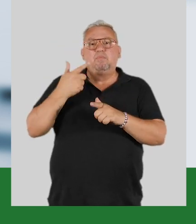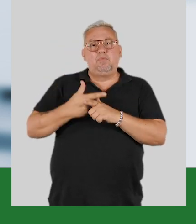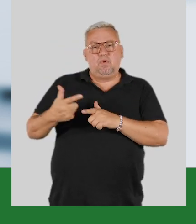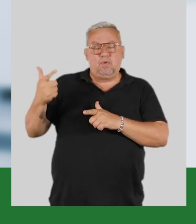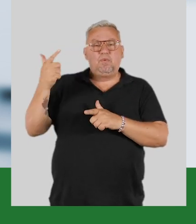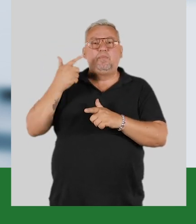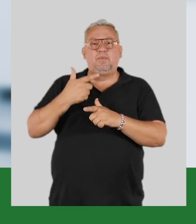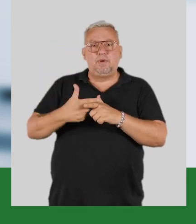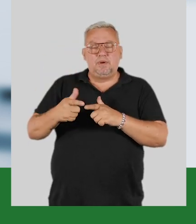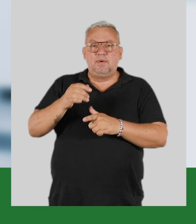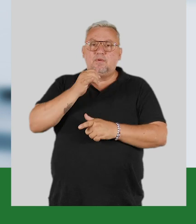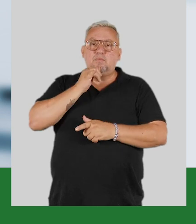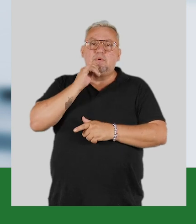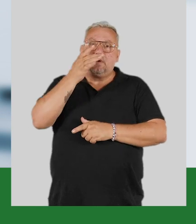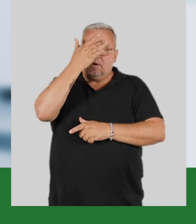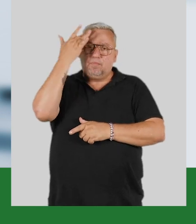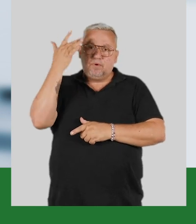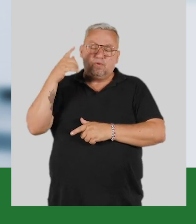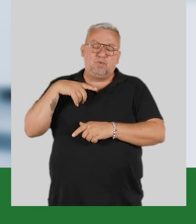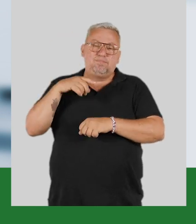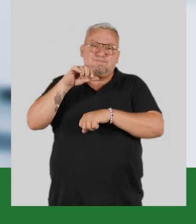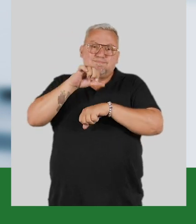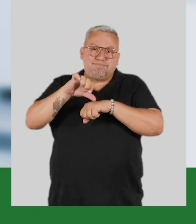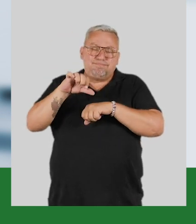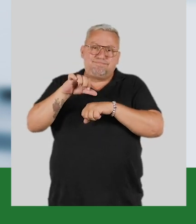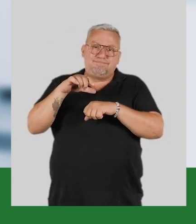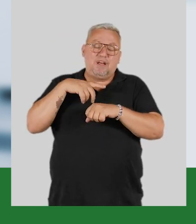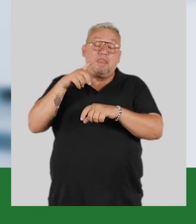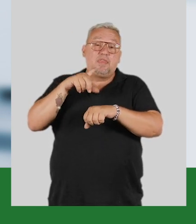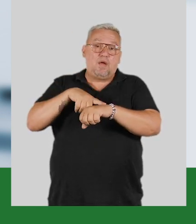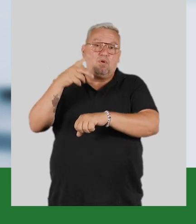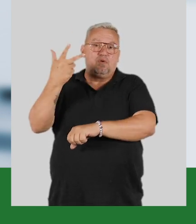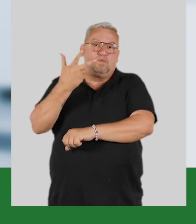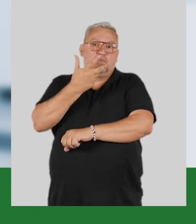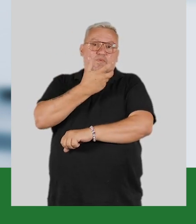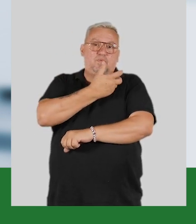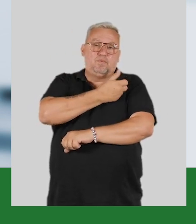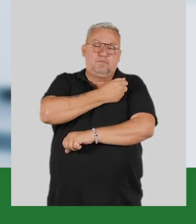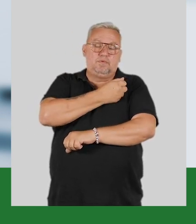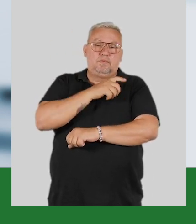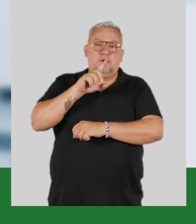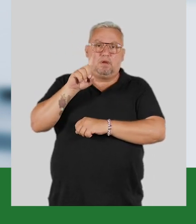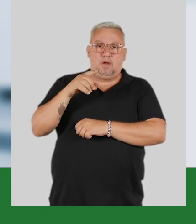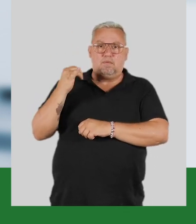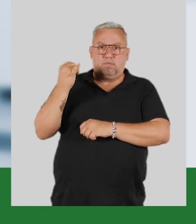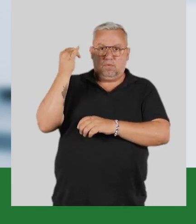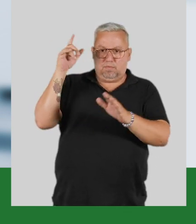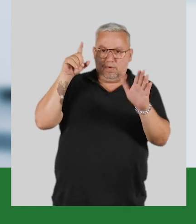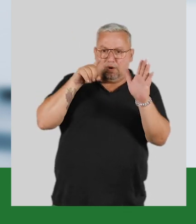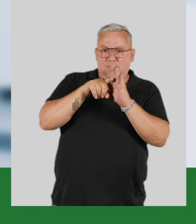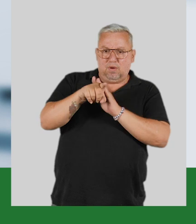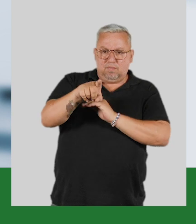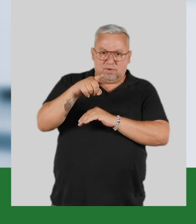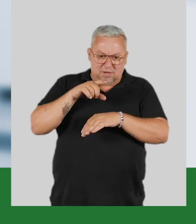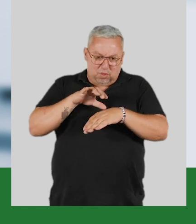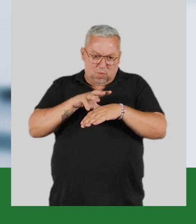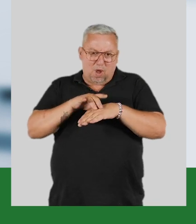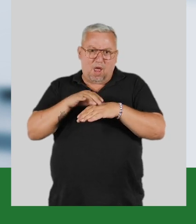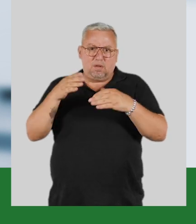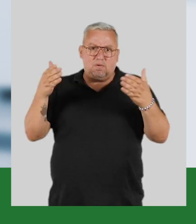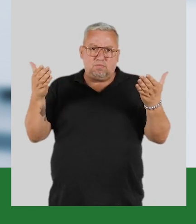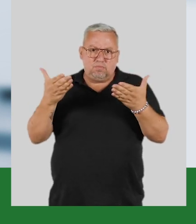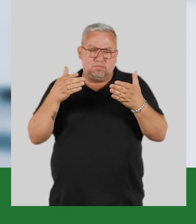problemas, de, por exemplo, a pessoa se machucar durante o processo de vacinação. É sempre importante também perguntar se a pessoa está doente no